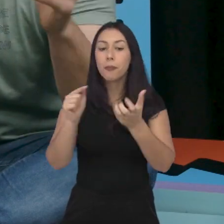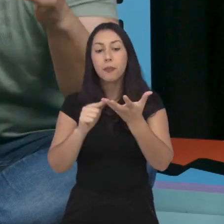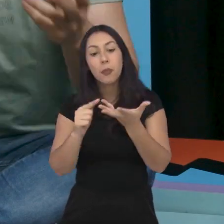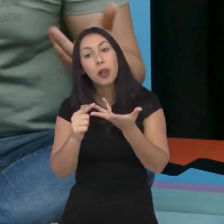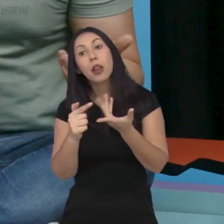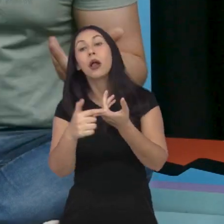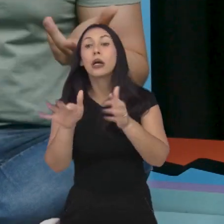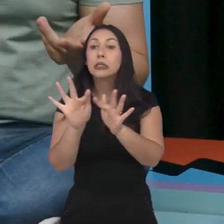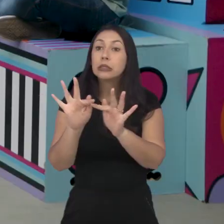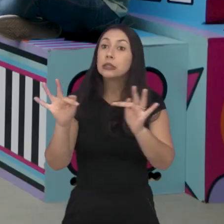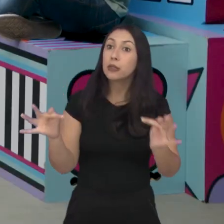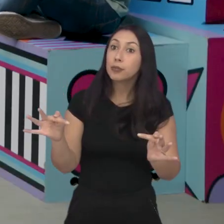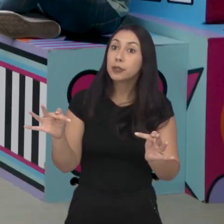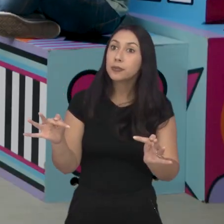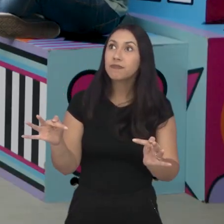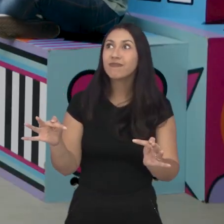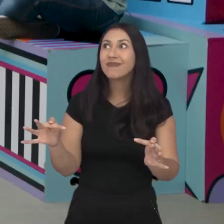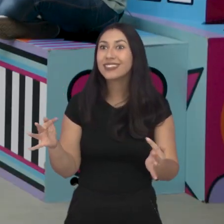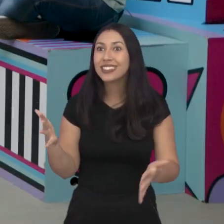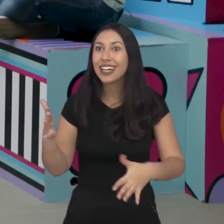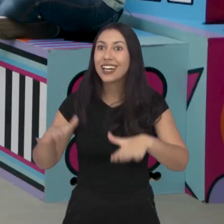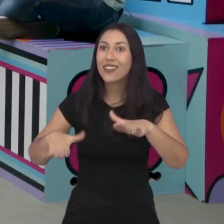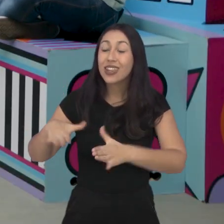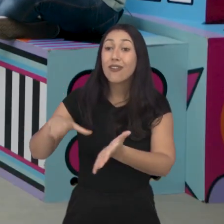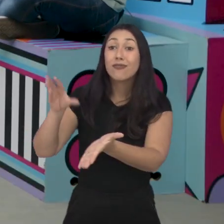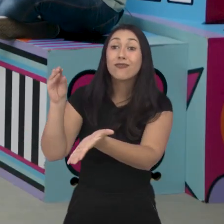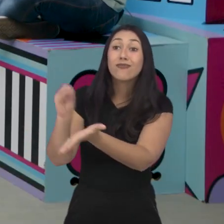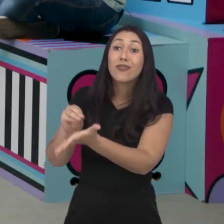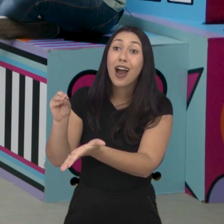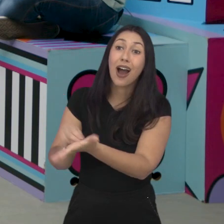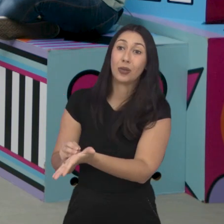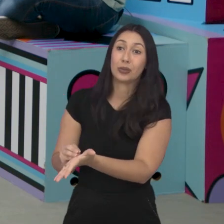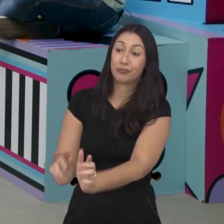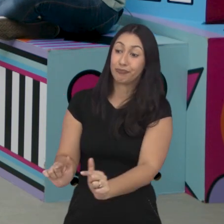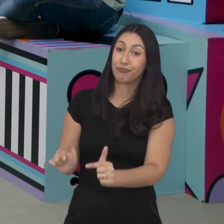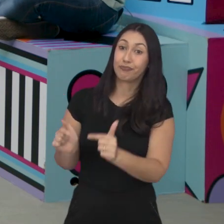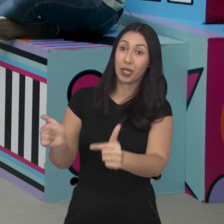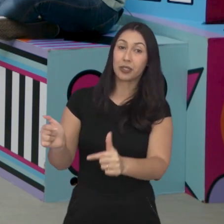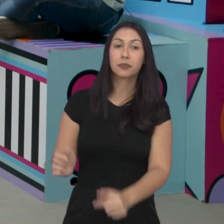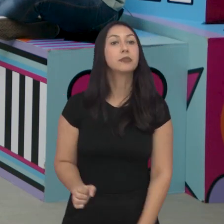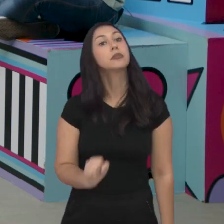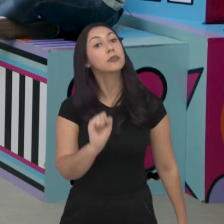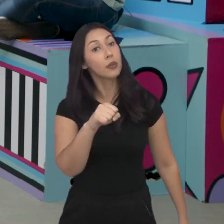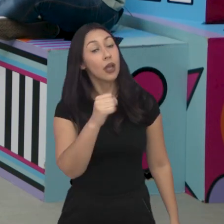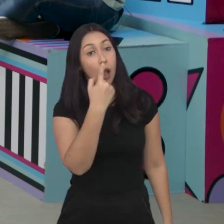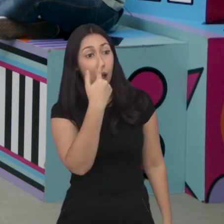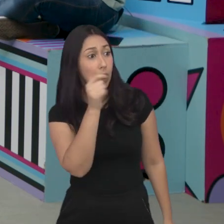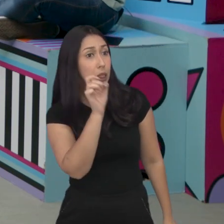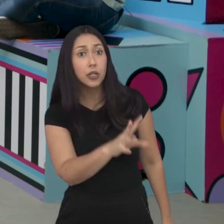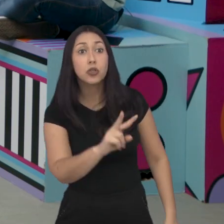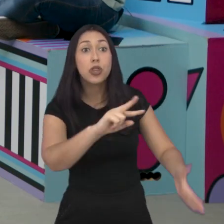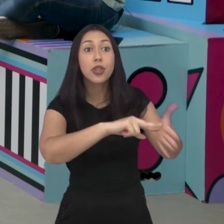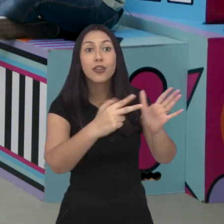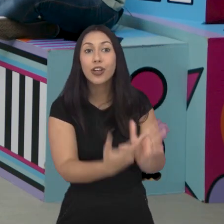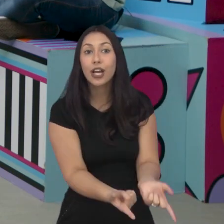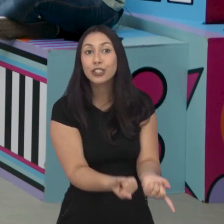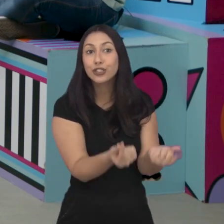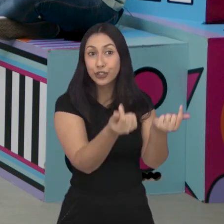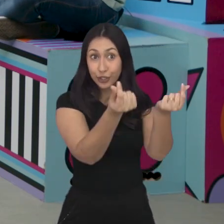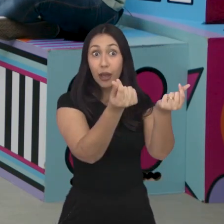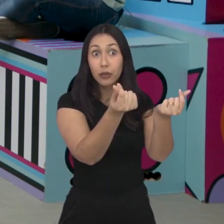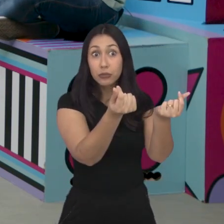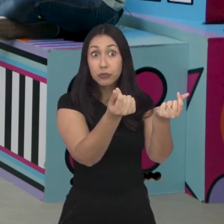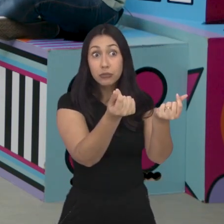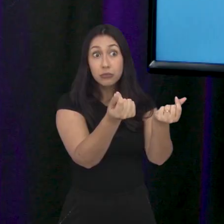as aspas, é simples de ser feito, a gente ainda não tem uma adesão adequada, né? Resíduo é dinheiro. Lixo